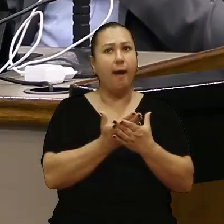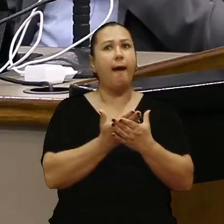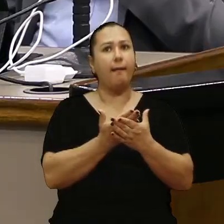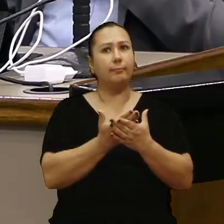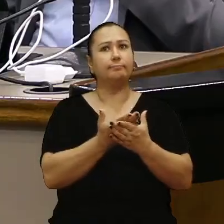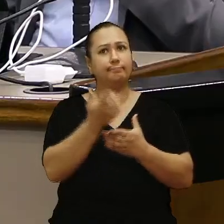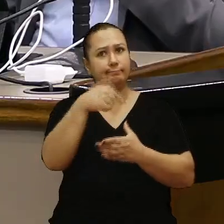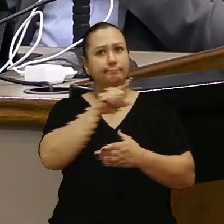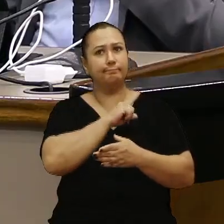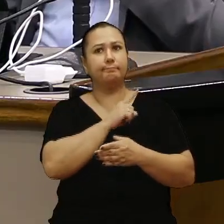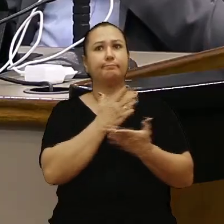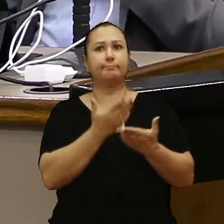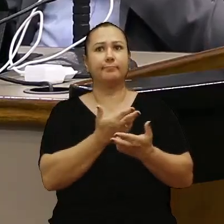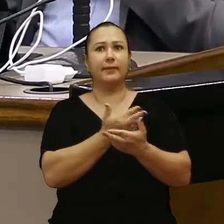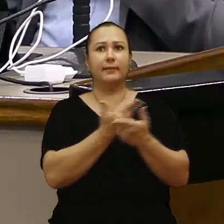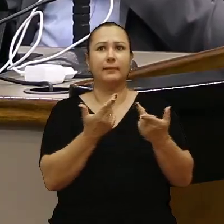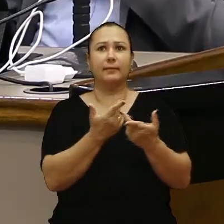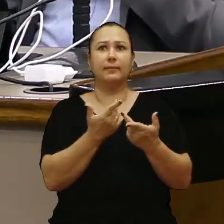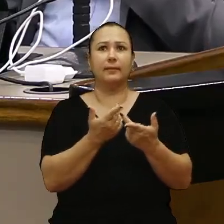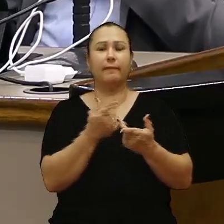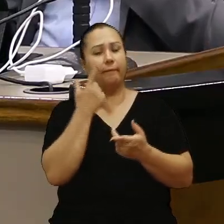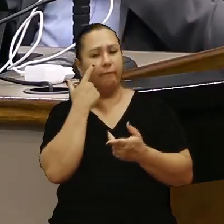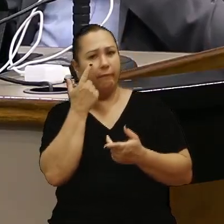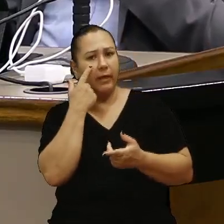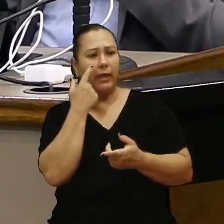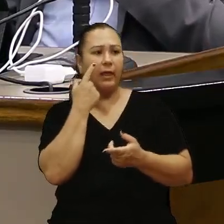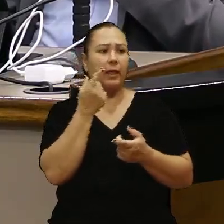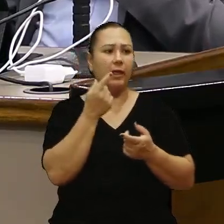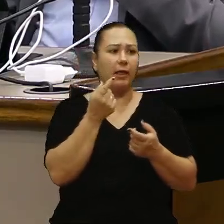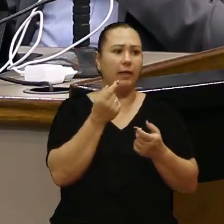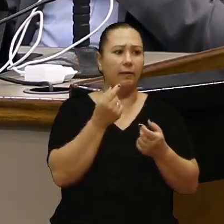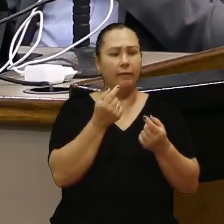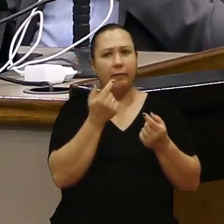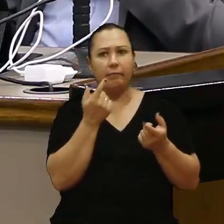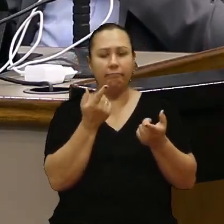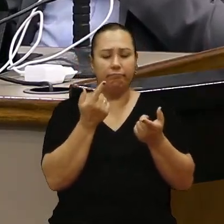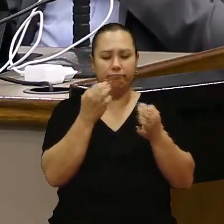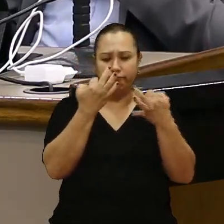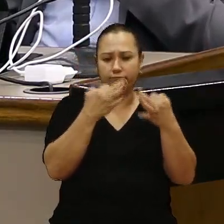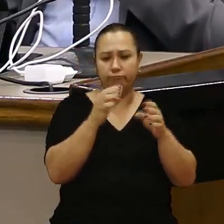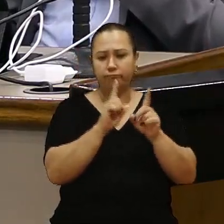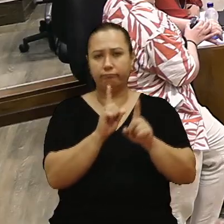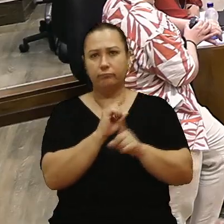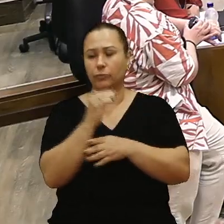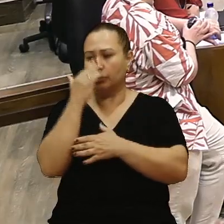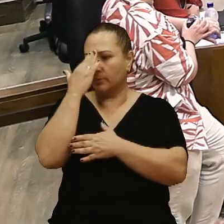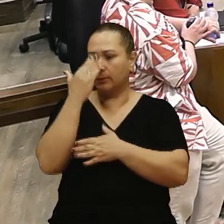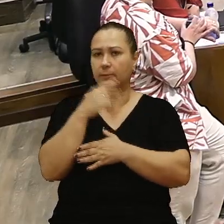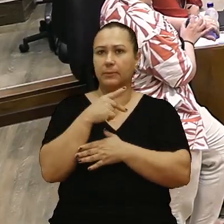a gente possa, né, realmente fazer as verificações necessárias. Muito obrigada, presidente.